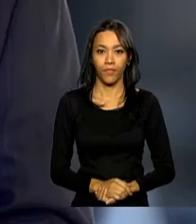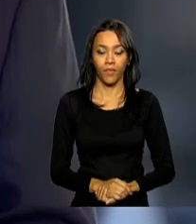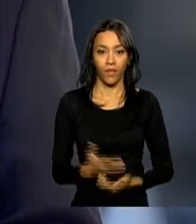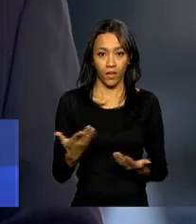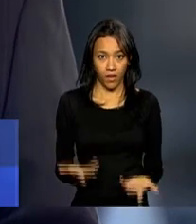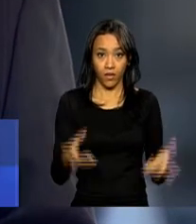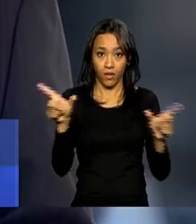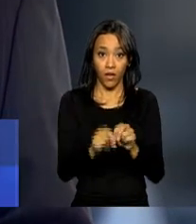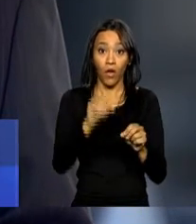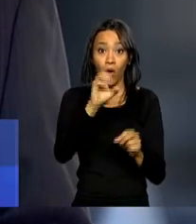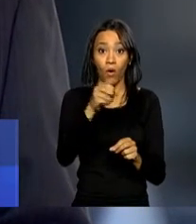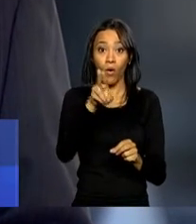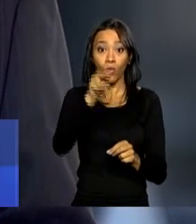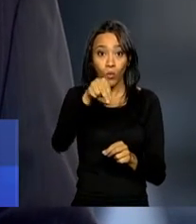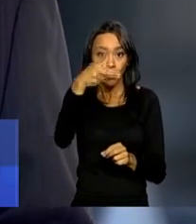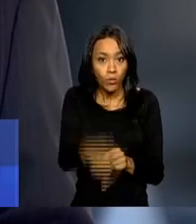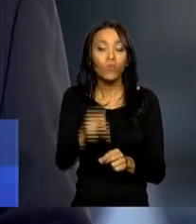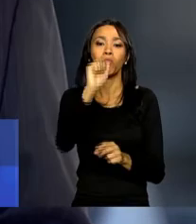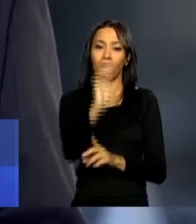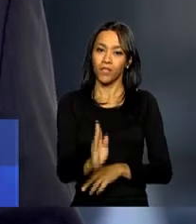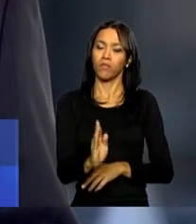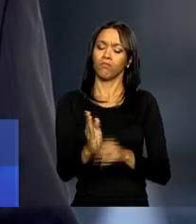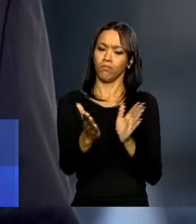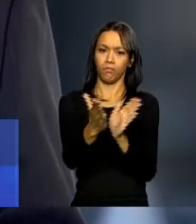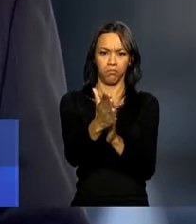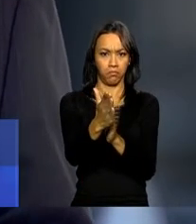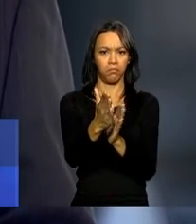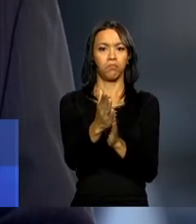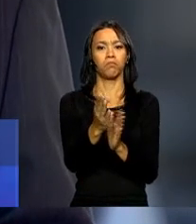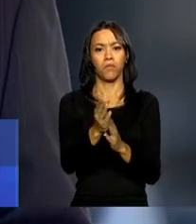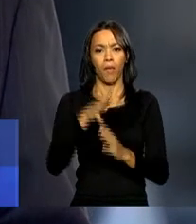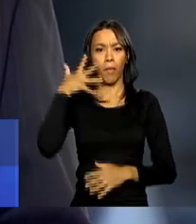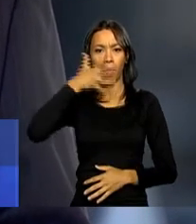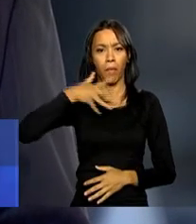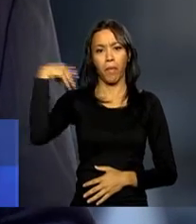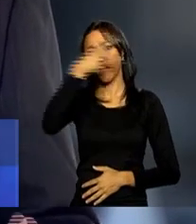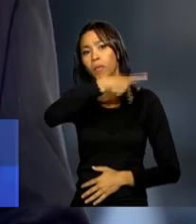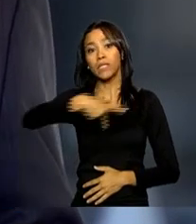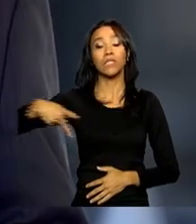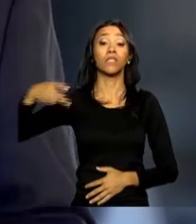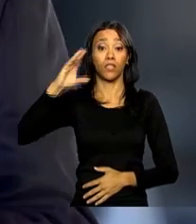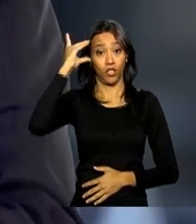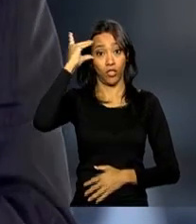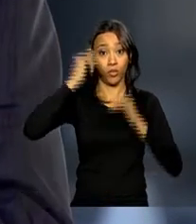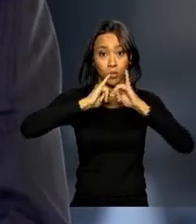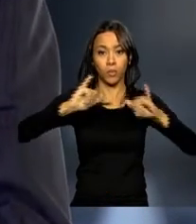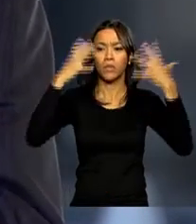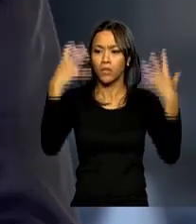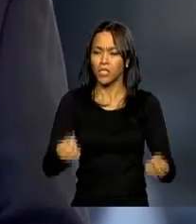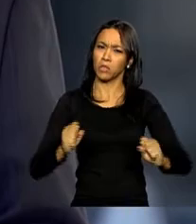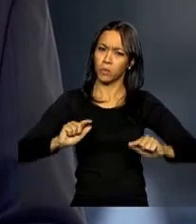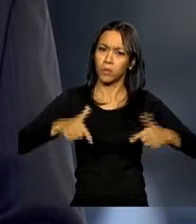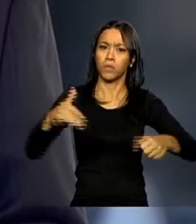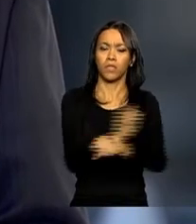o sistema das nações unidas no brasil saudou o anúncio da presidenta dilma rousseff sobre o engajamento de todos os recursos